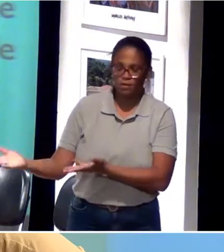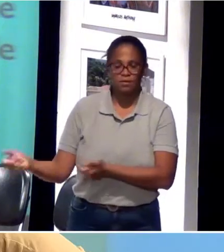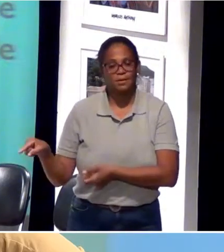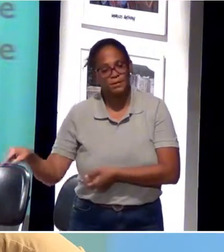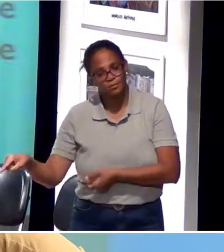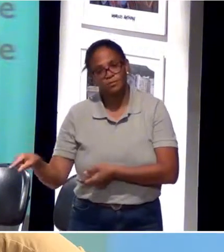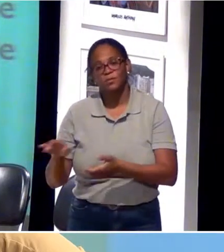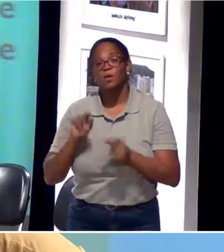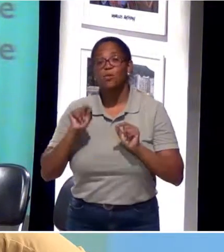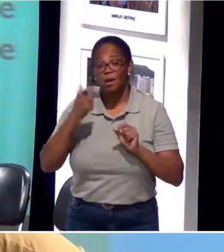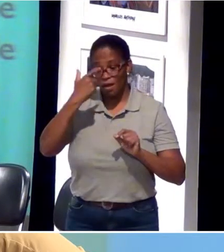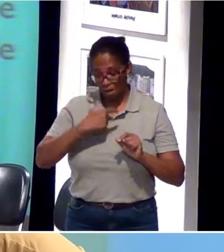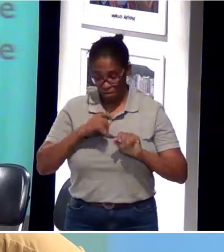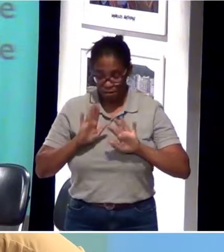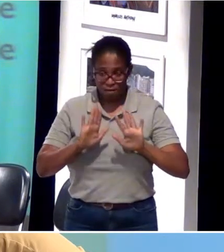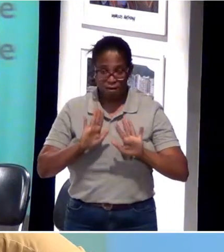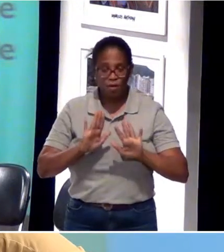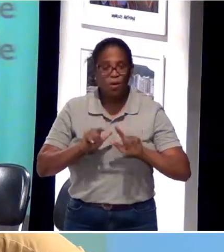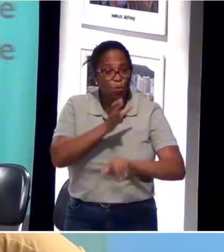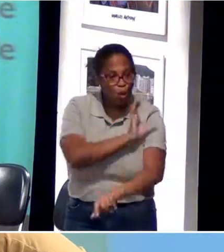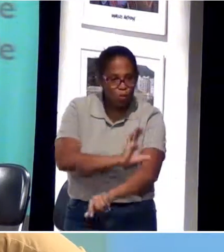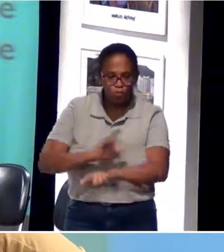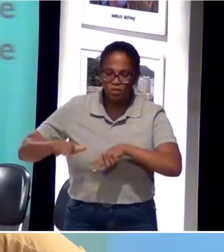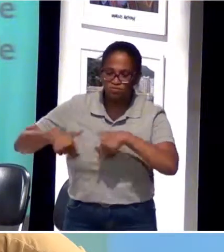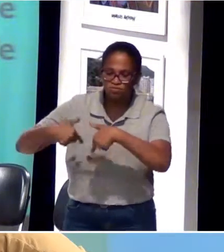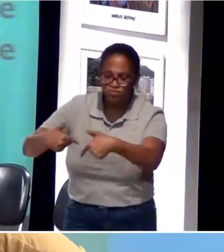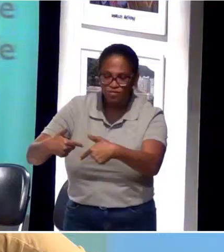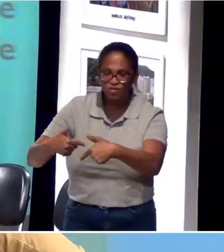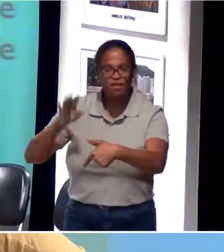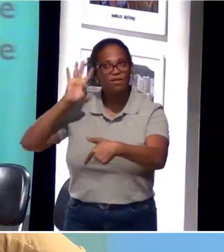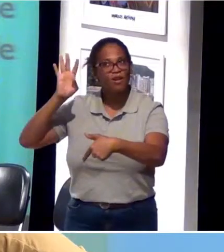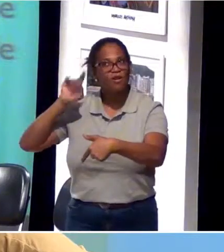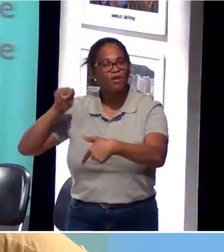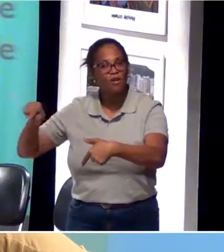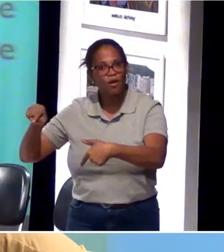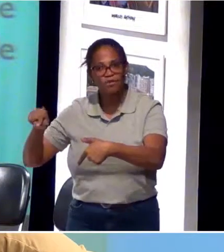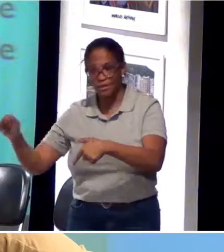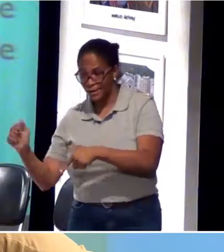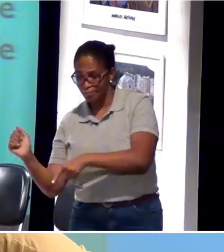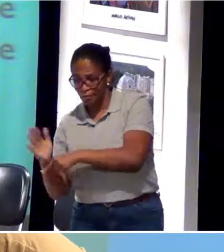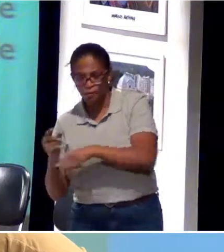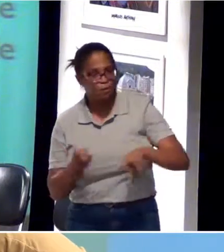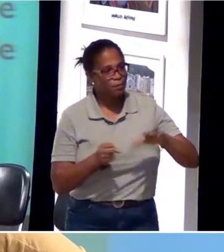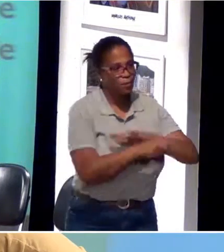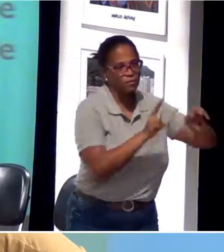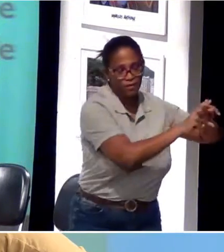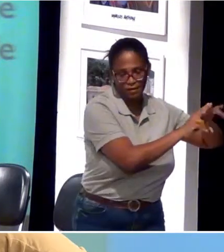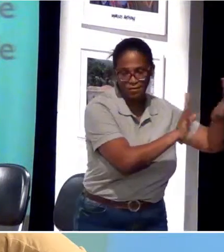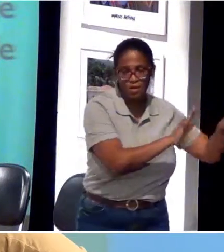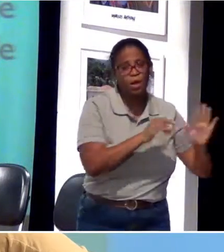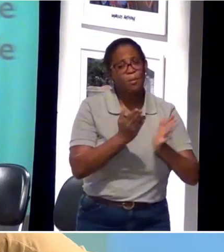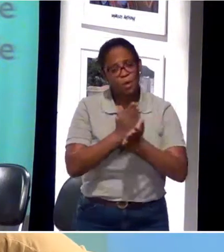nosso compromisso com a ruptura dessa lógica da situação irregular. porque alguns conceitos